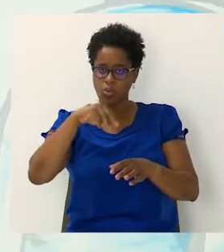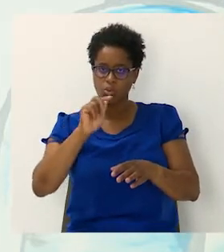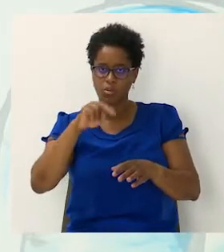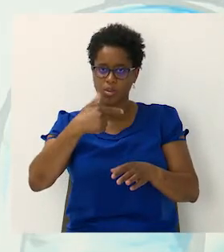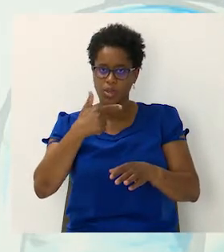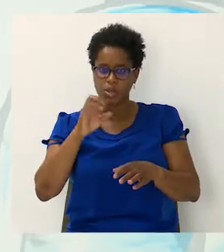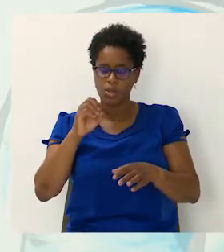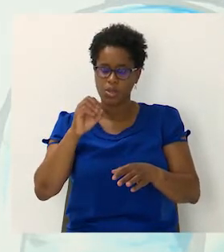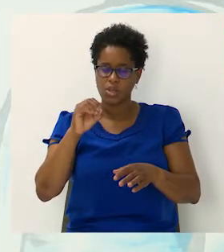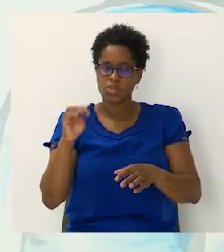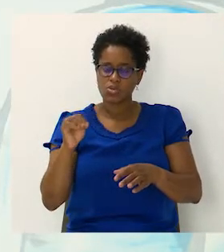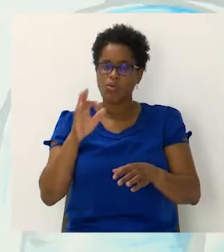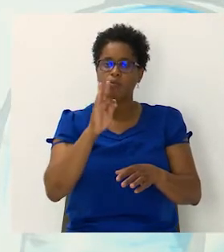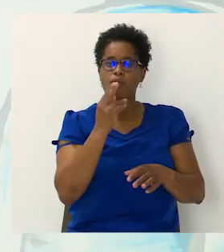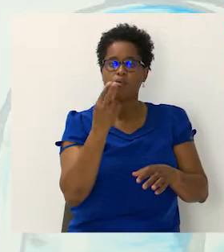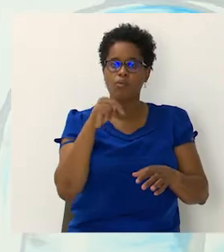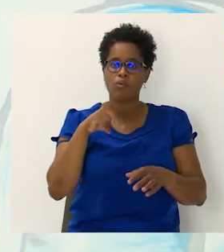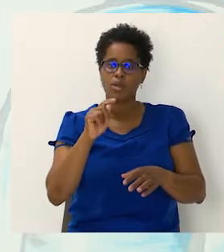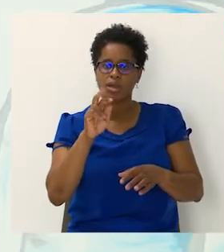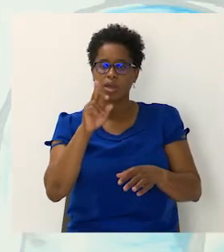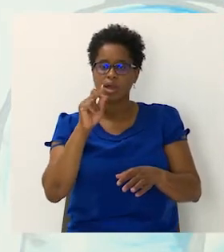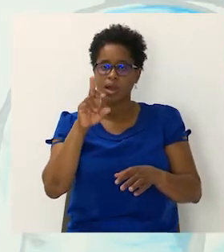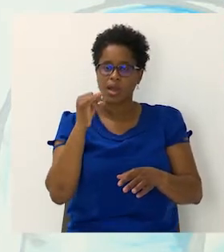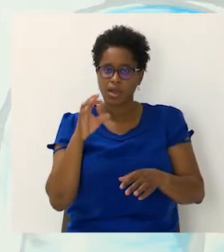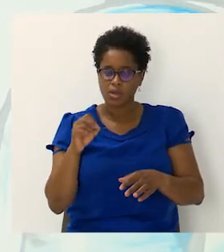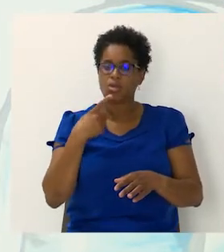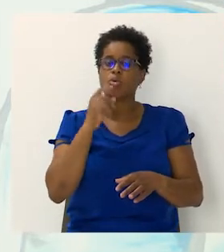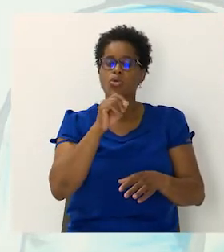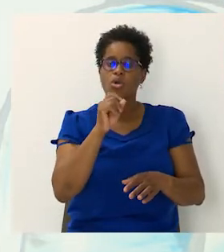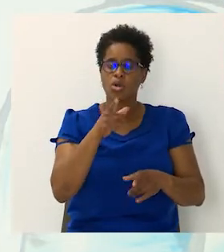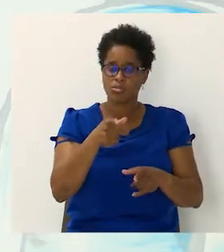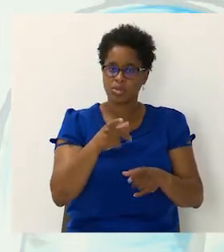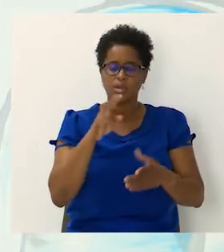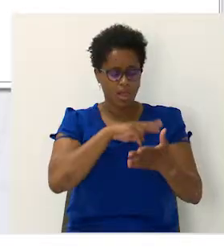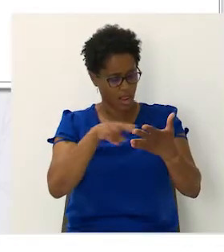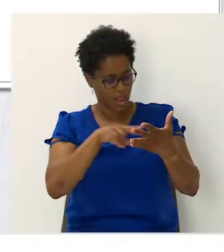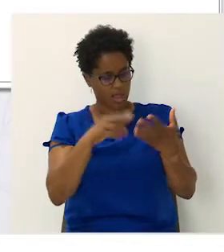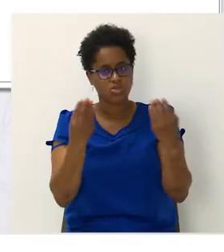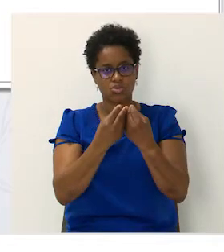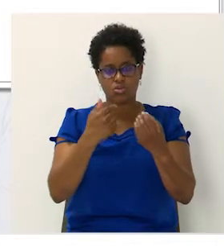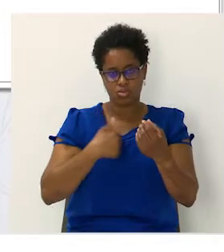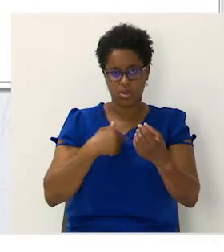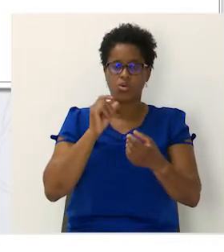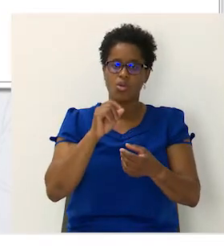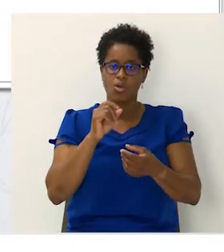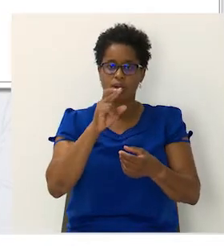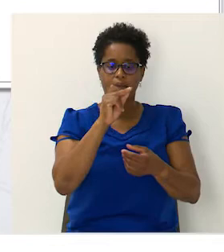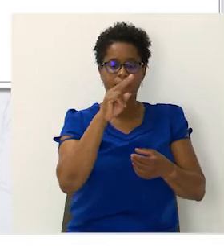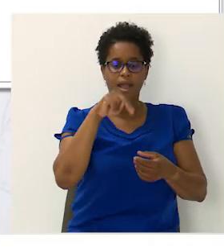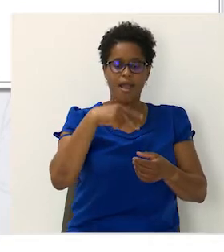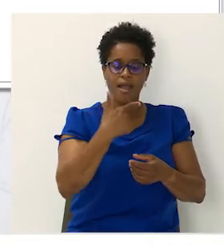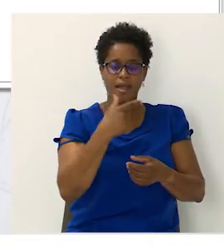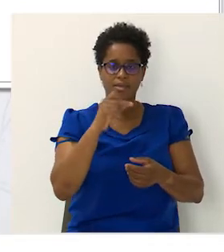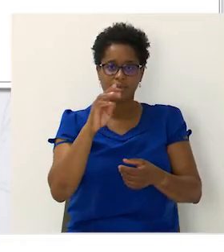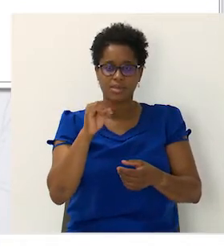câmara funerária, ok? Tem o nome de, leia comigo, Antas ou